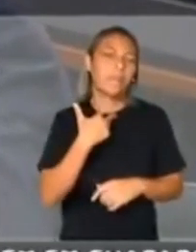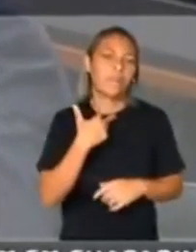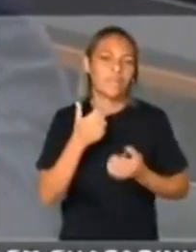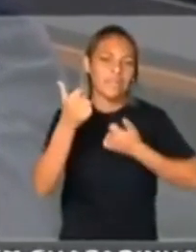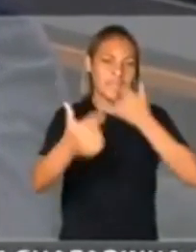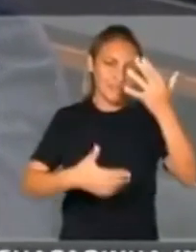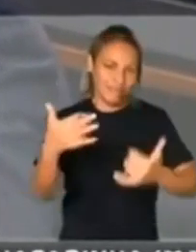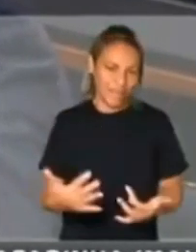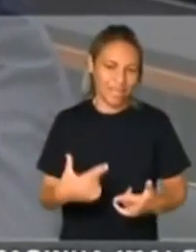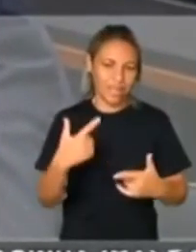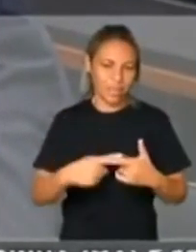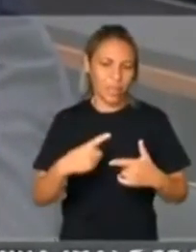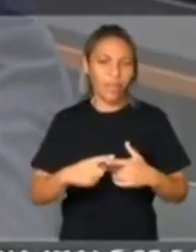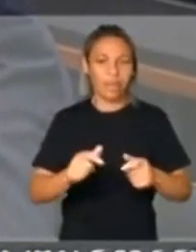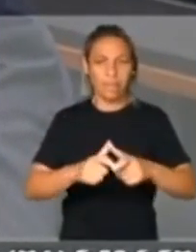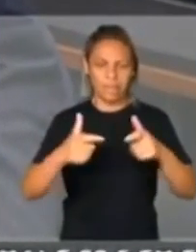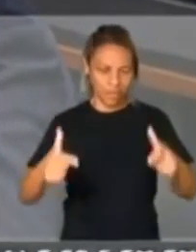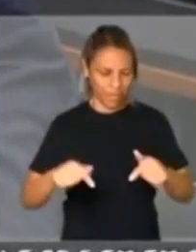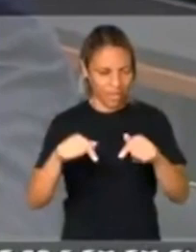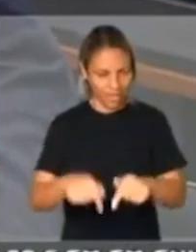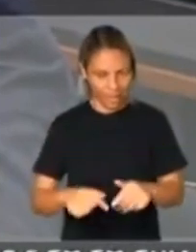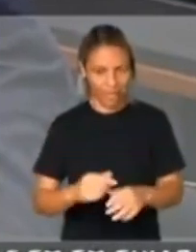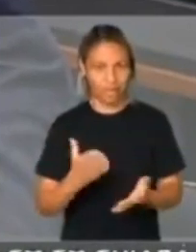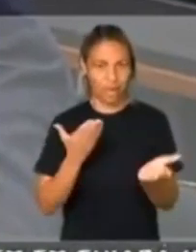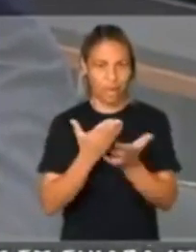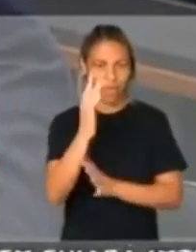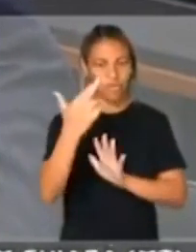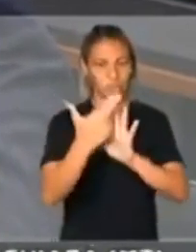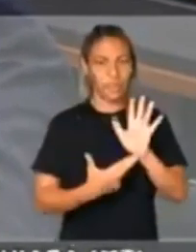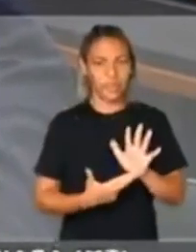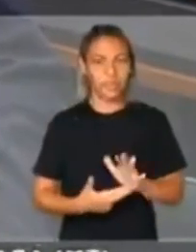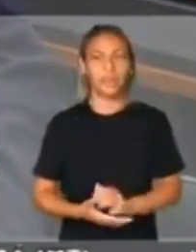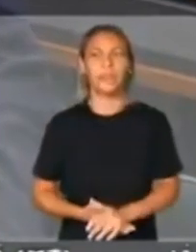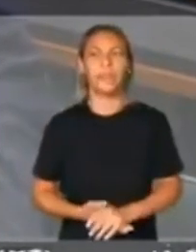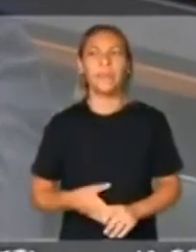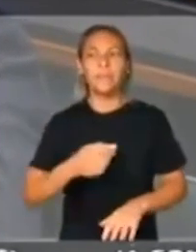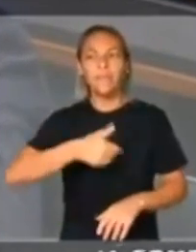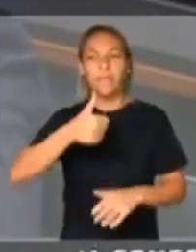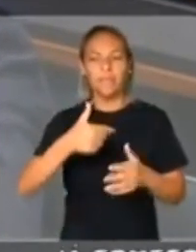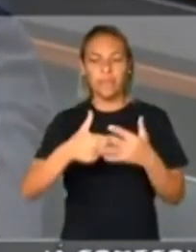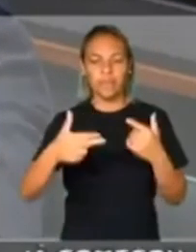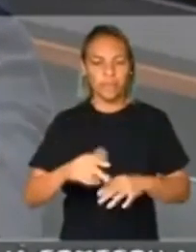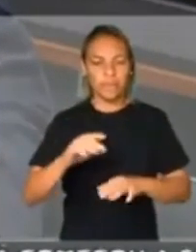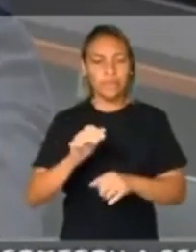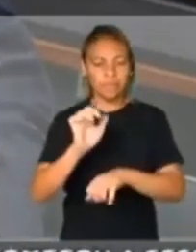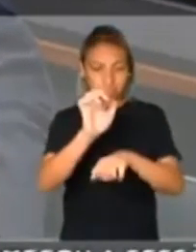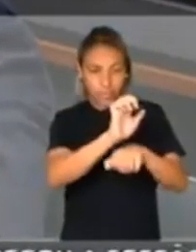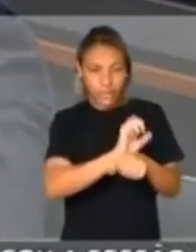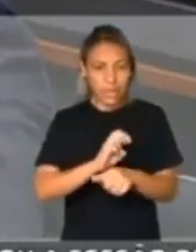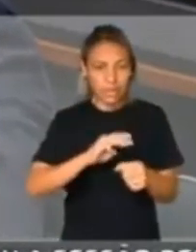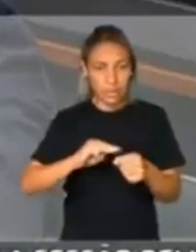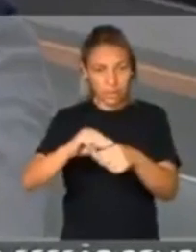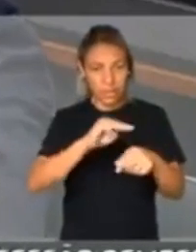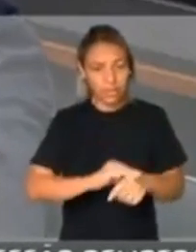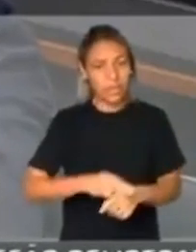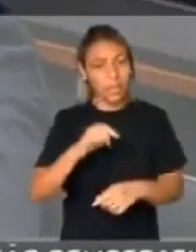expressada em razão de não haver maioria suficiente na casa para aprovar um relatório nesse sentido. A primeira questão dos estados e municípios, né? Acredito que